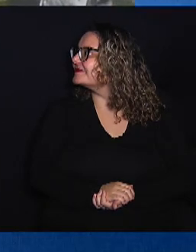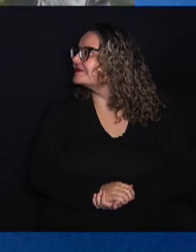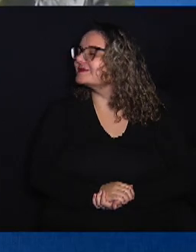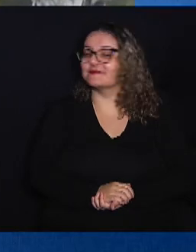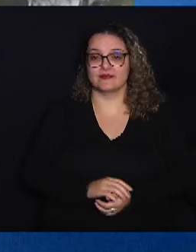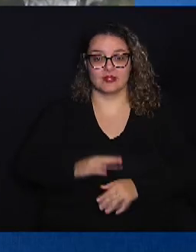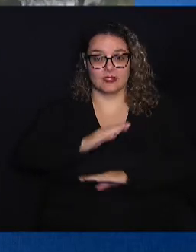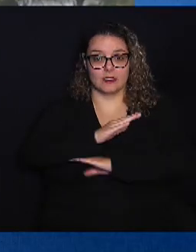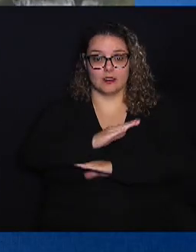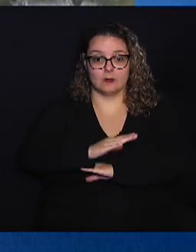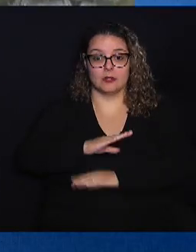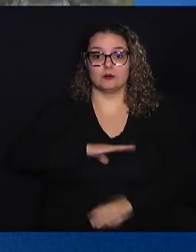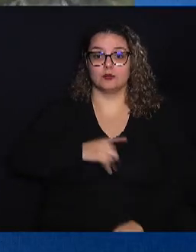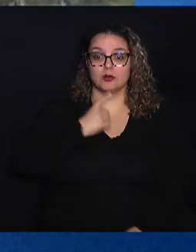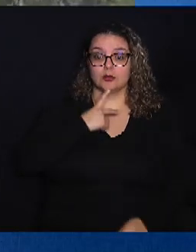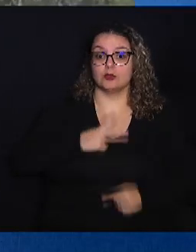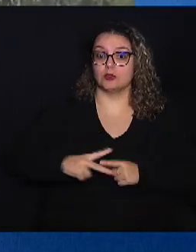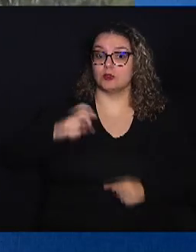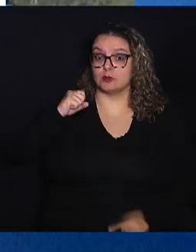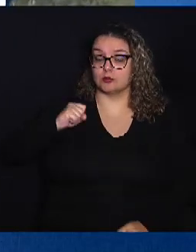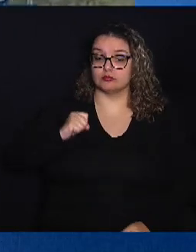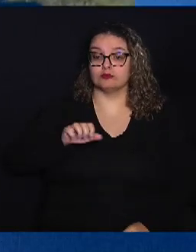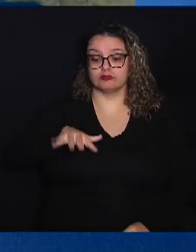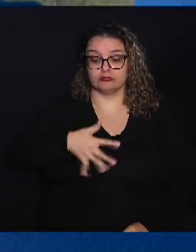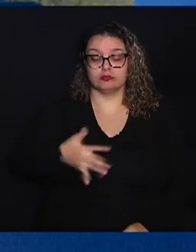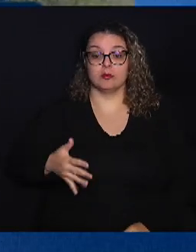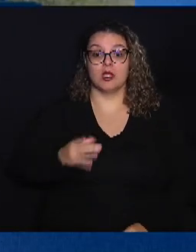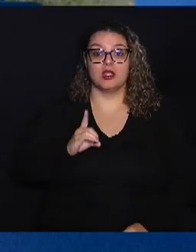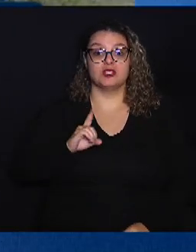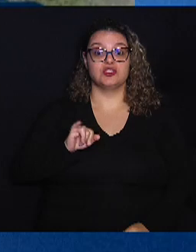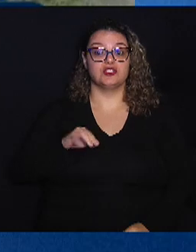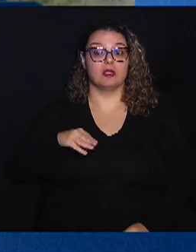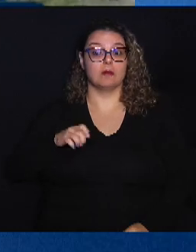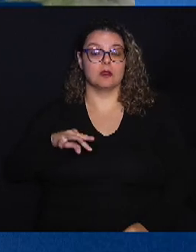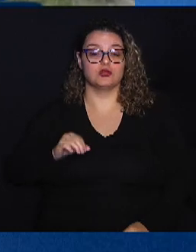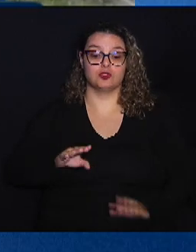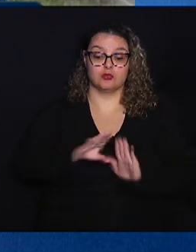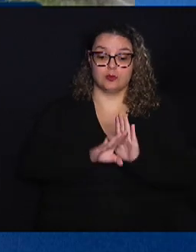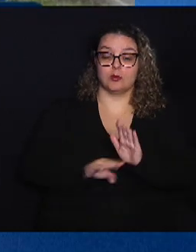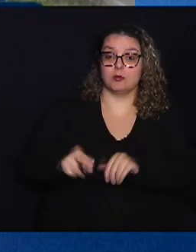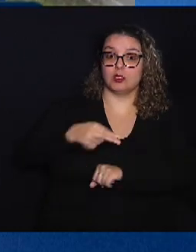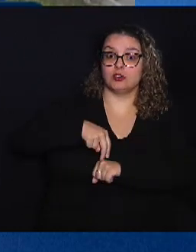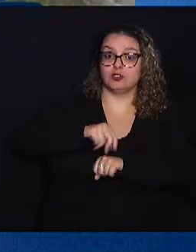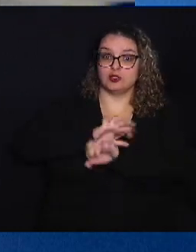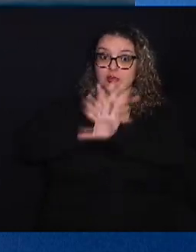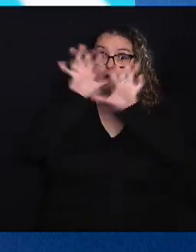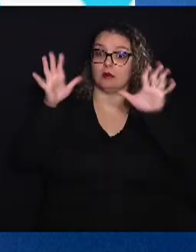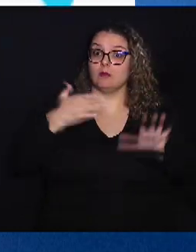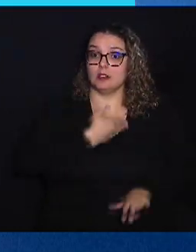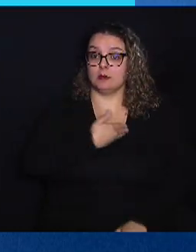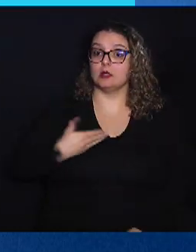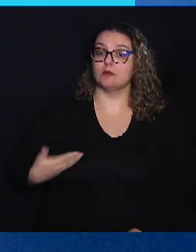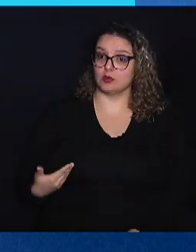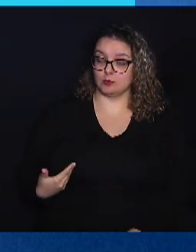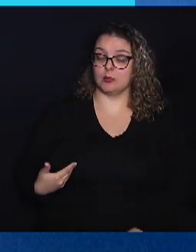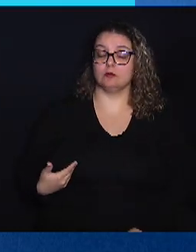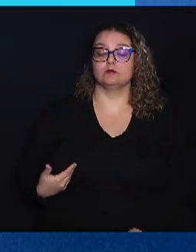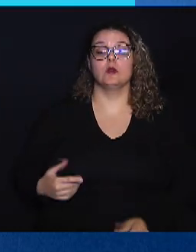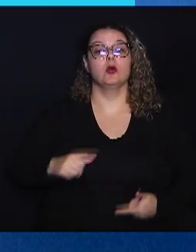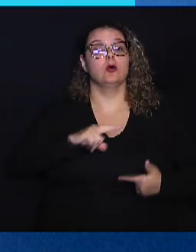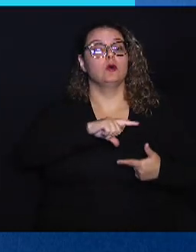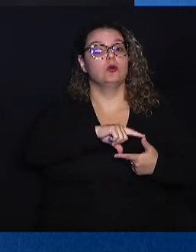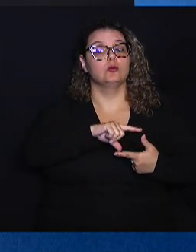Câmara de Campinas conquista a categoria Diamante no Programa Nacional de Transparência Pública. O